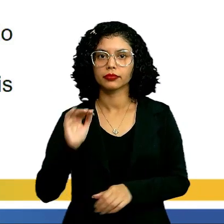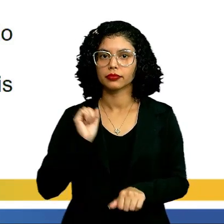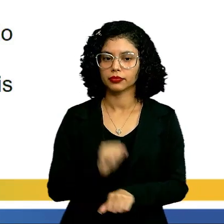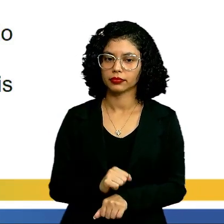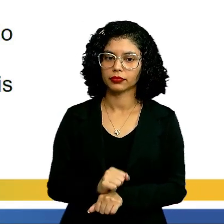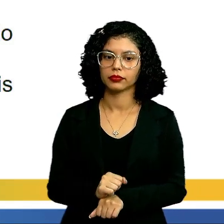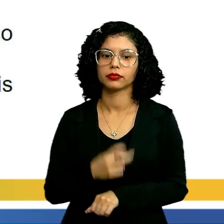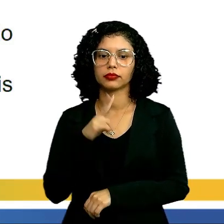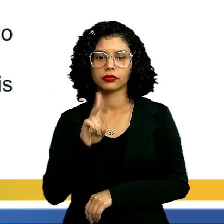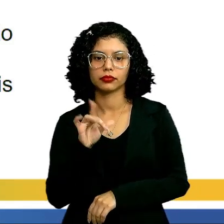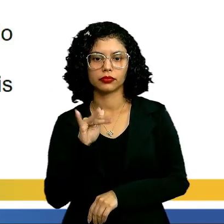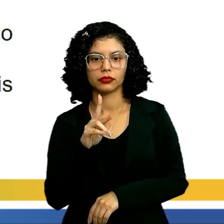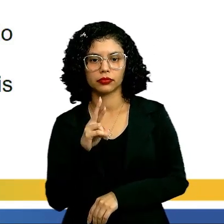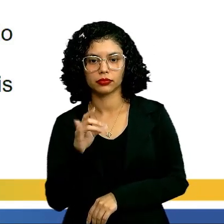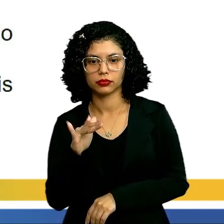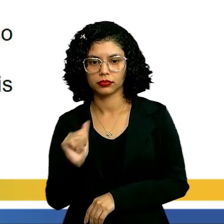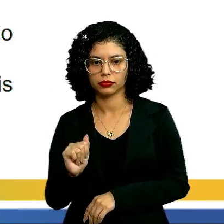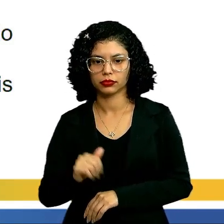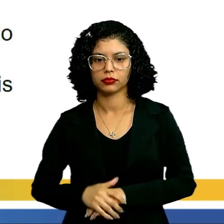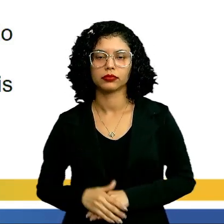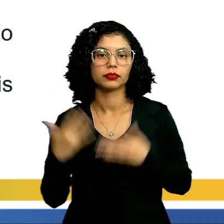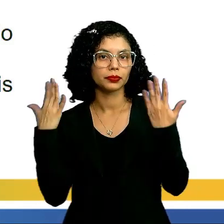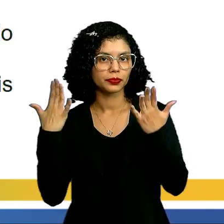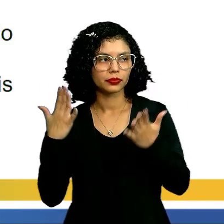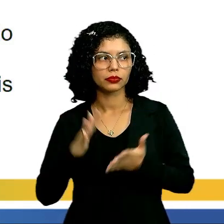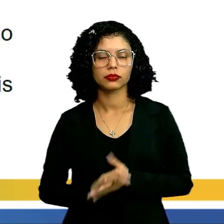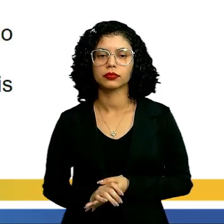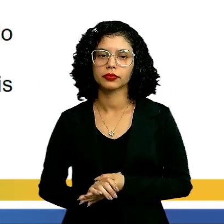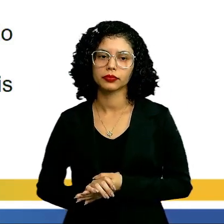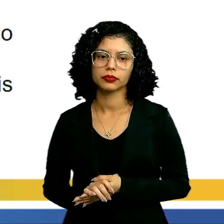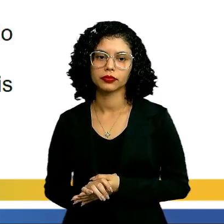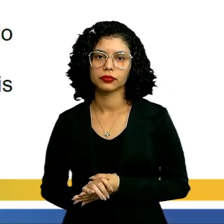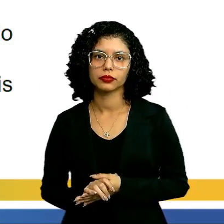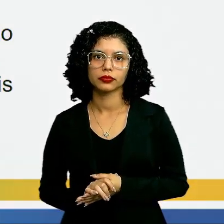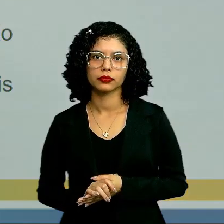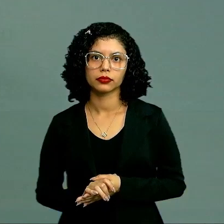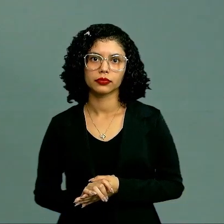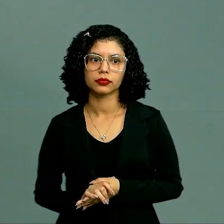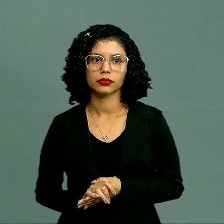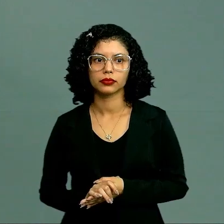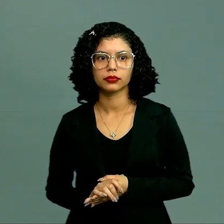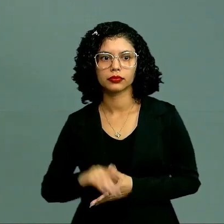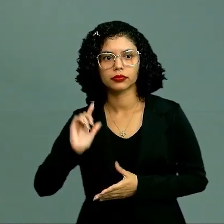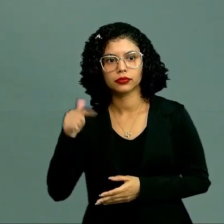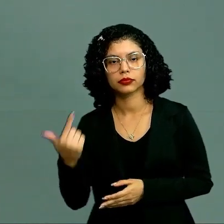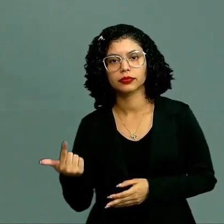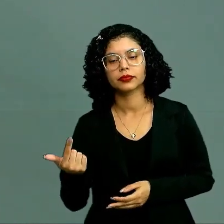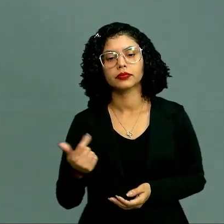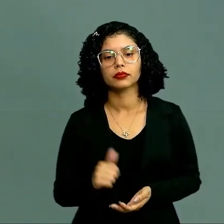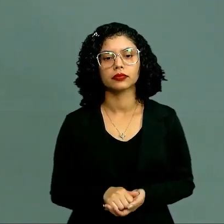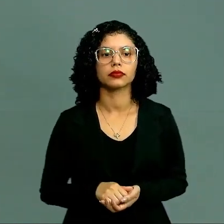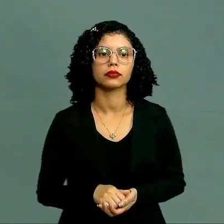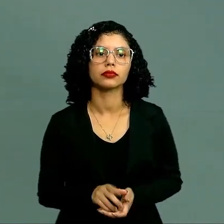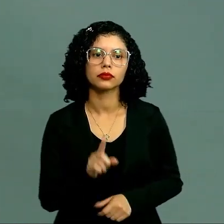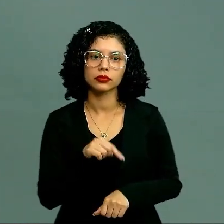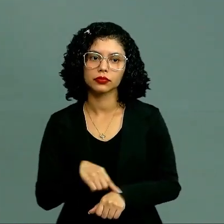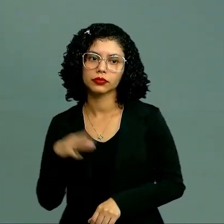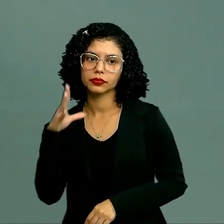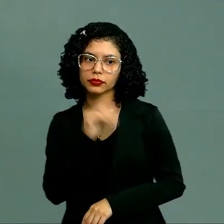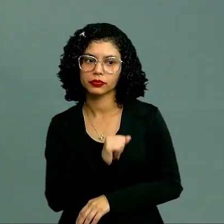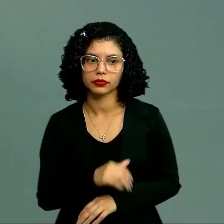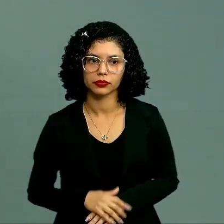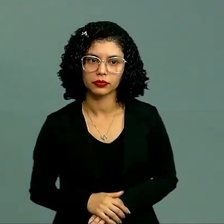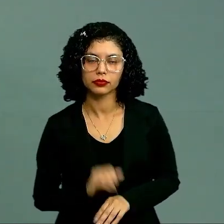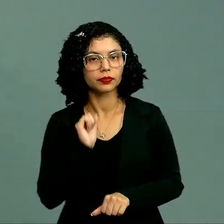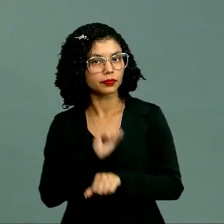ter uma vocalização. Então, parabéns para quem acertou. Nós vamos à nossa próxima questão, porque o nosso tempo é curto.